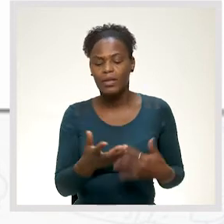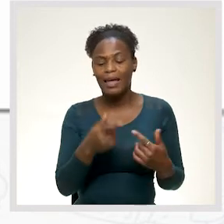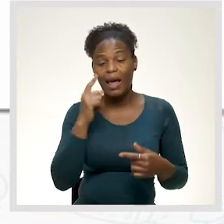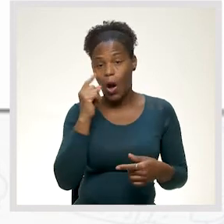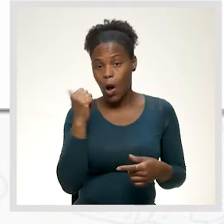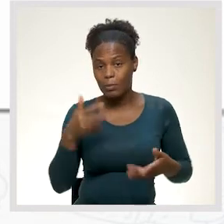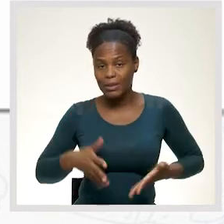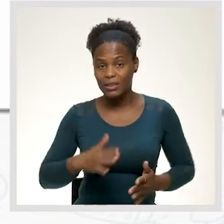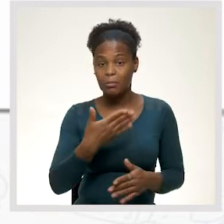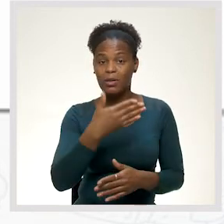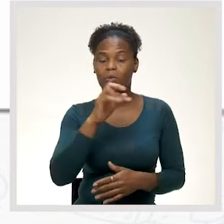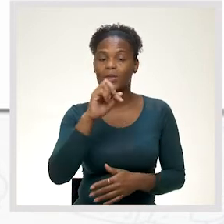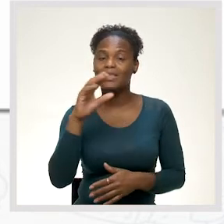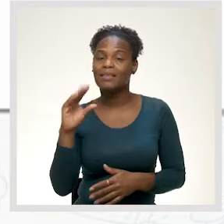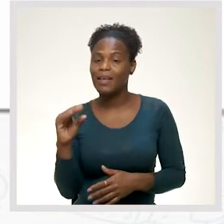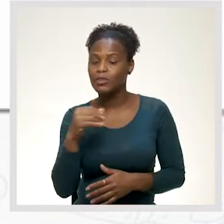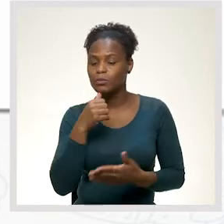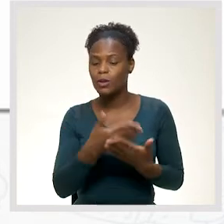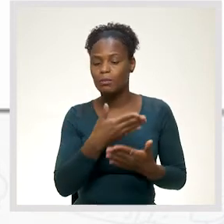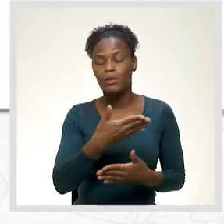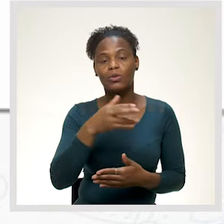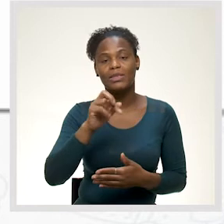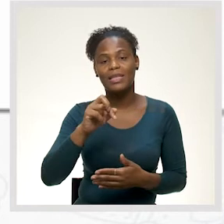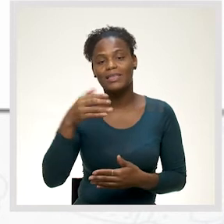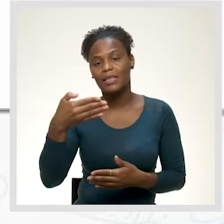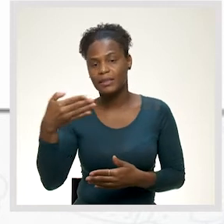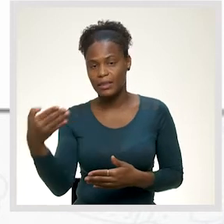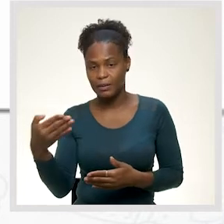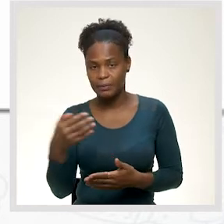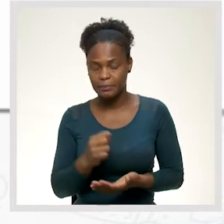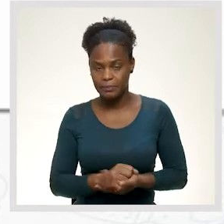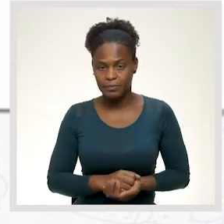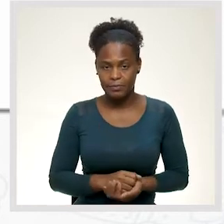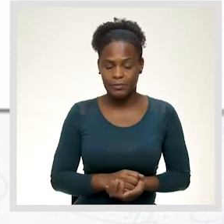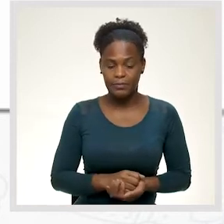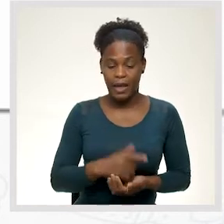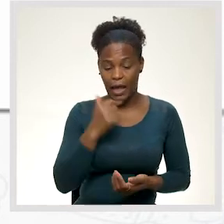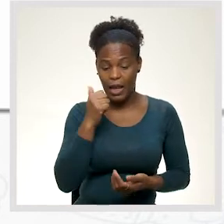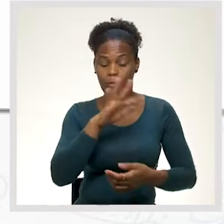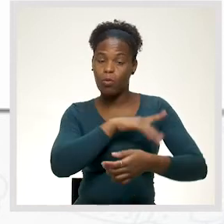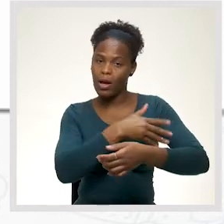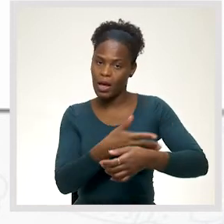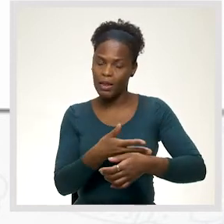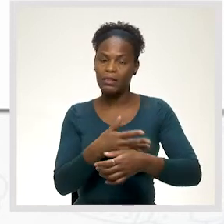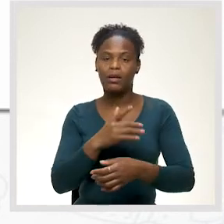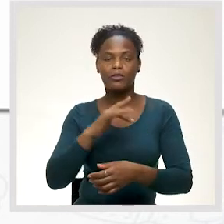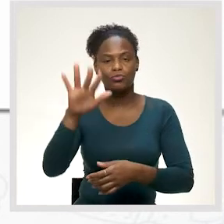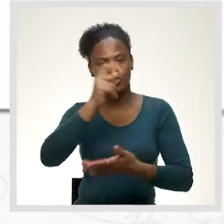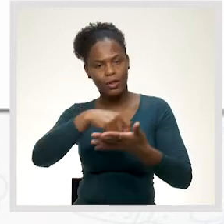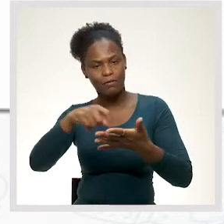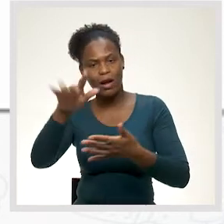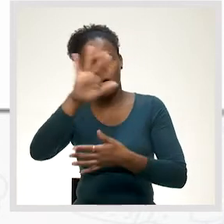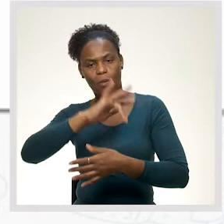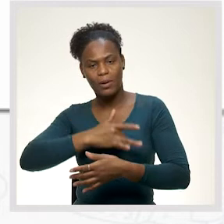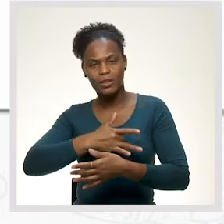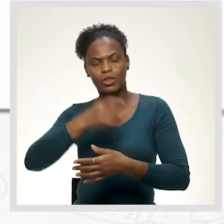em 1810 e faleceu em 1877. Foi poeta, romancista,